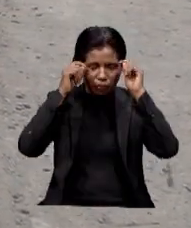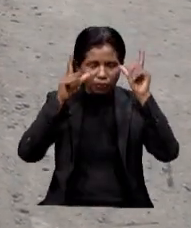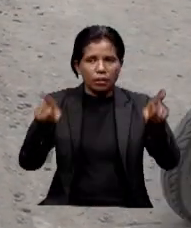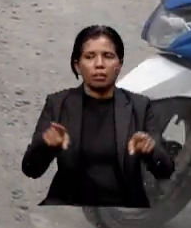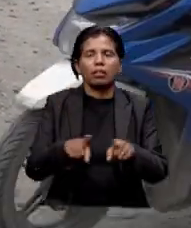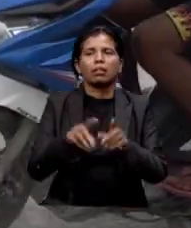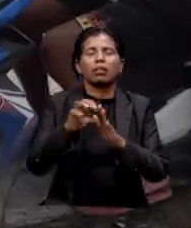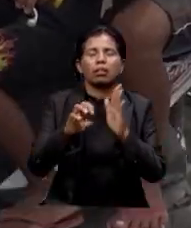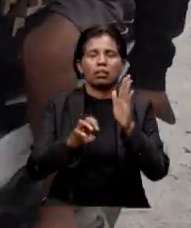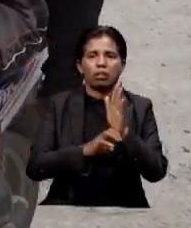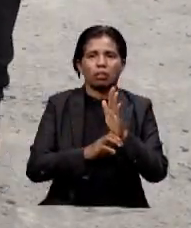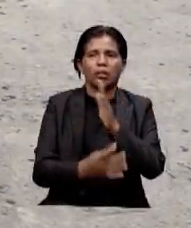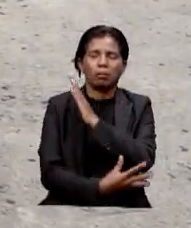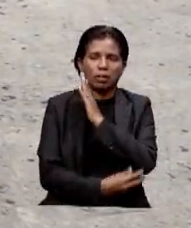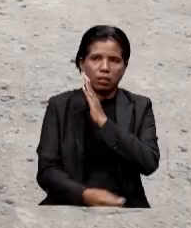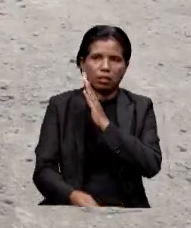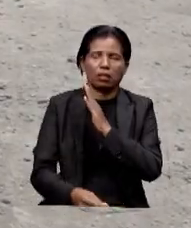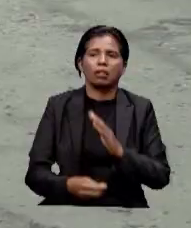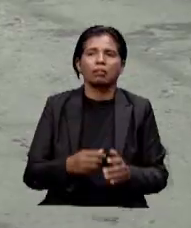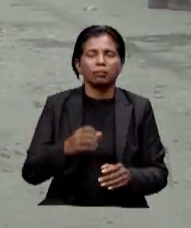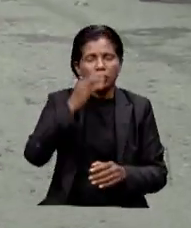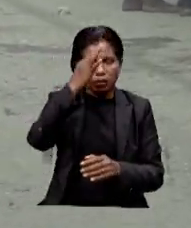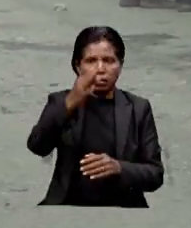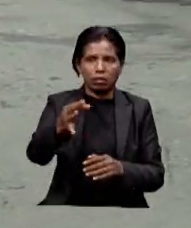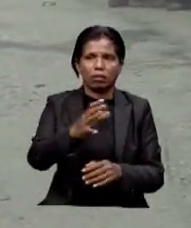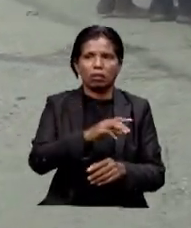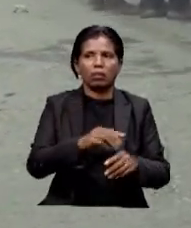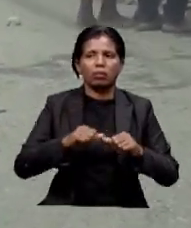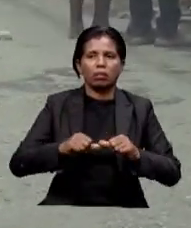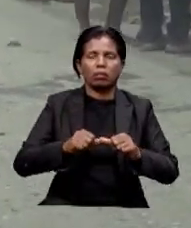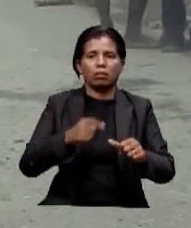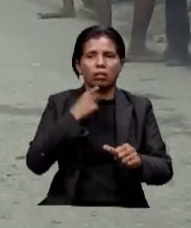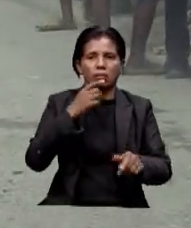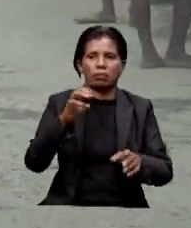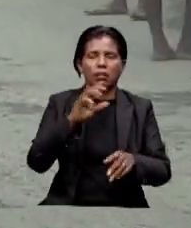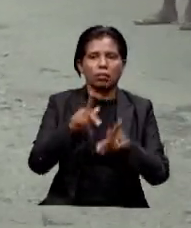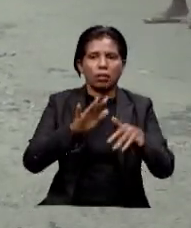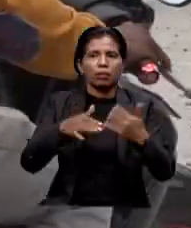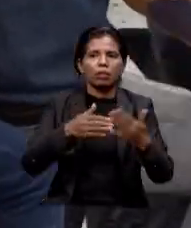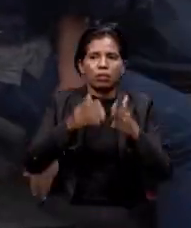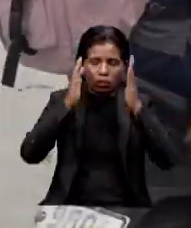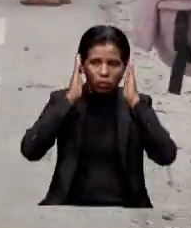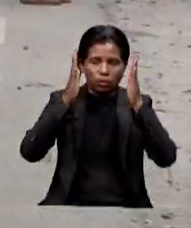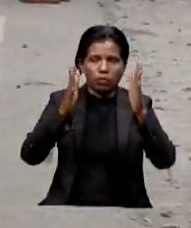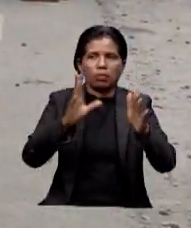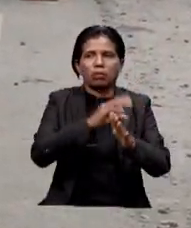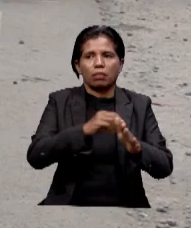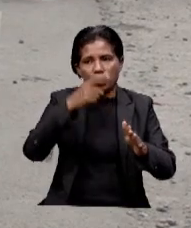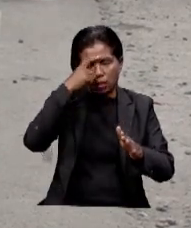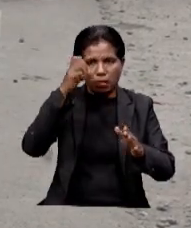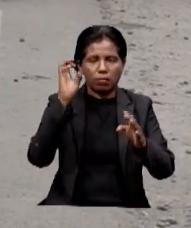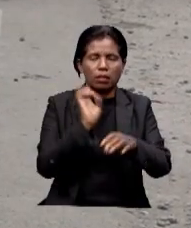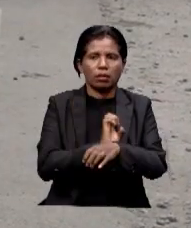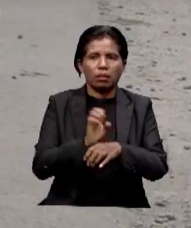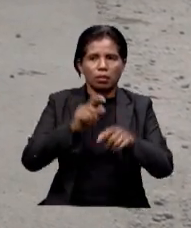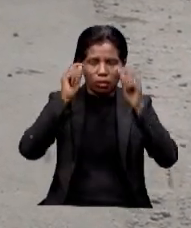estado bancarota ia futuro tamane sociedade civil continua sugere ba entidade sotu atu fo atenção ba asunto ne tambe ekonomia Timor